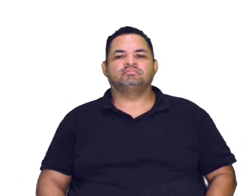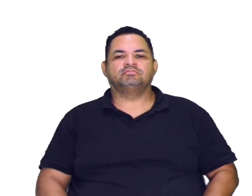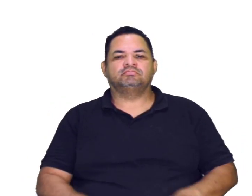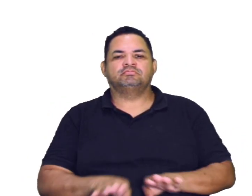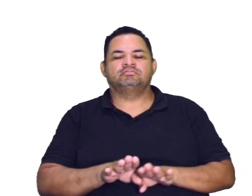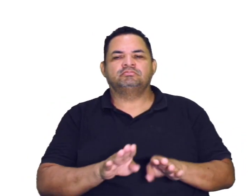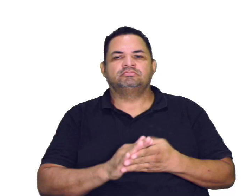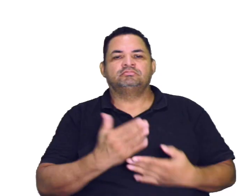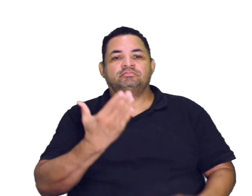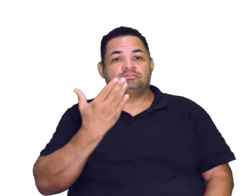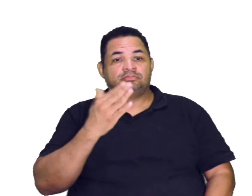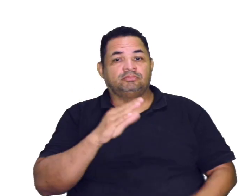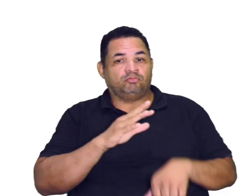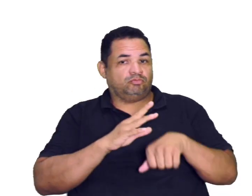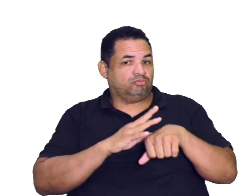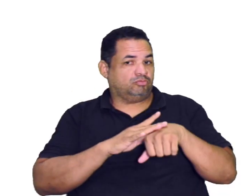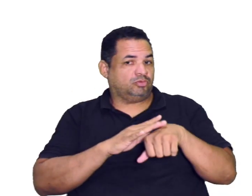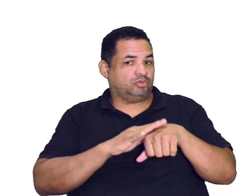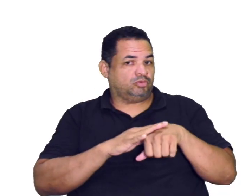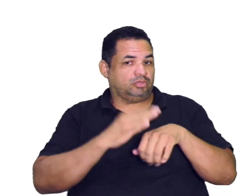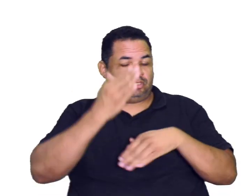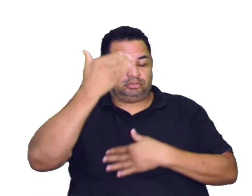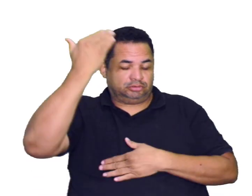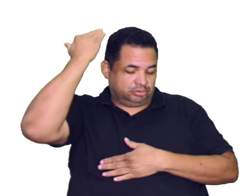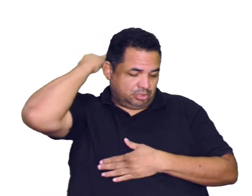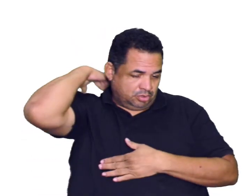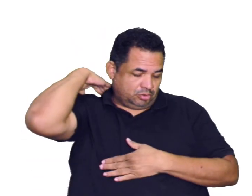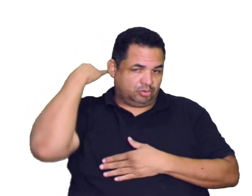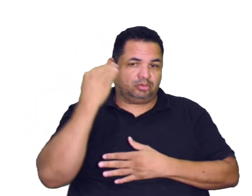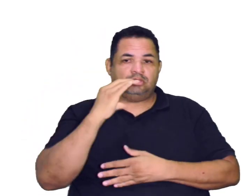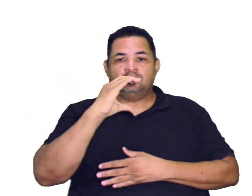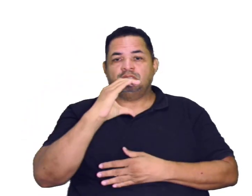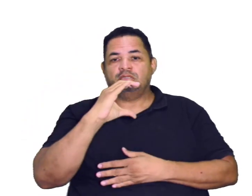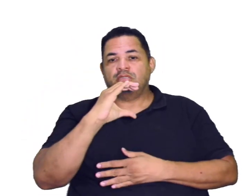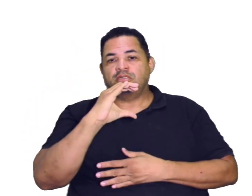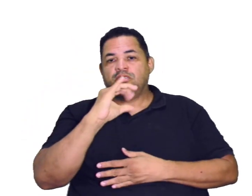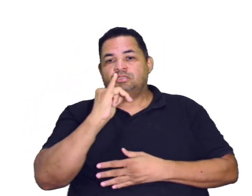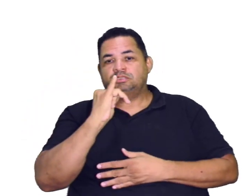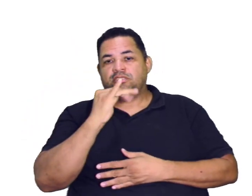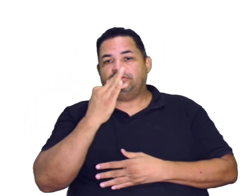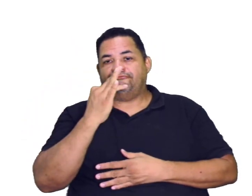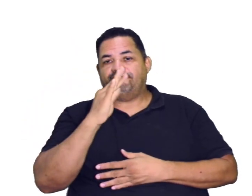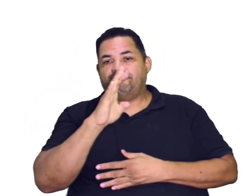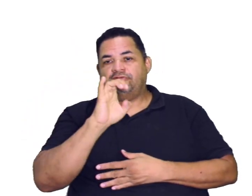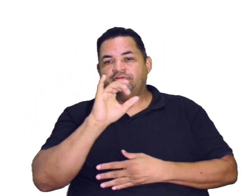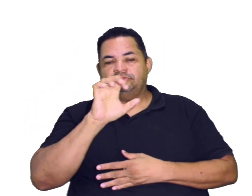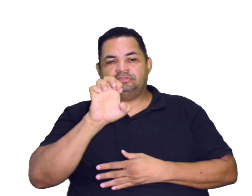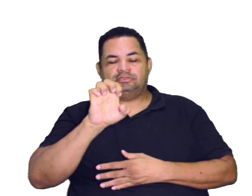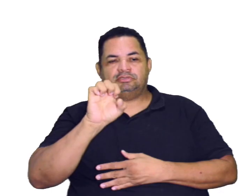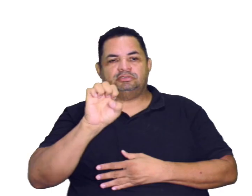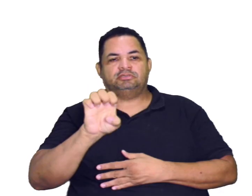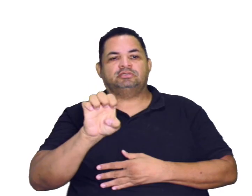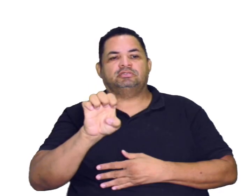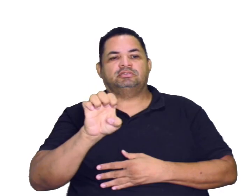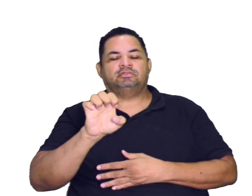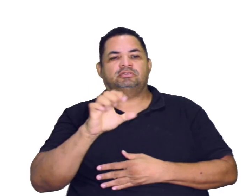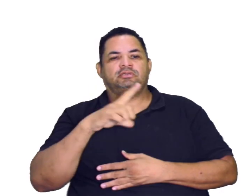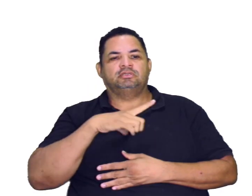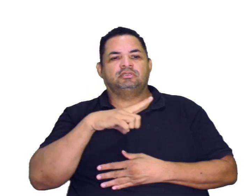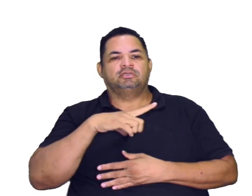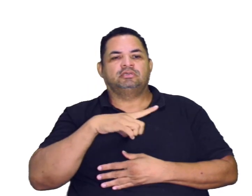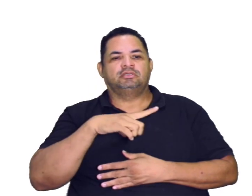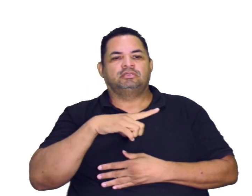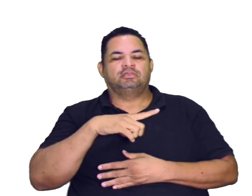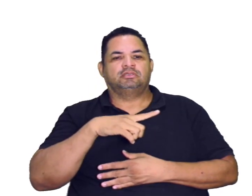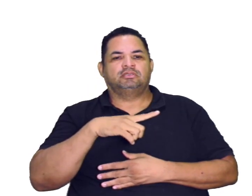para entender sobre cifose. E a cifose, ela é uma curvatura da coluna para fora, tá? Eu tenho um aumento